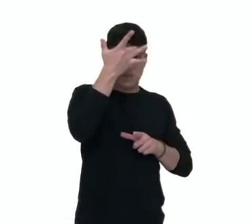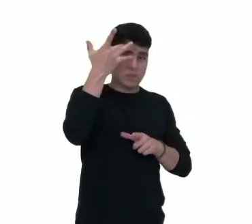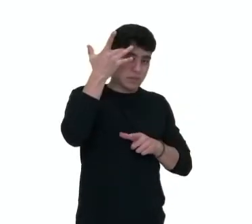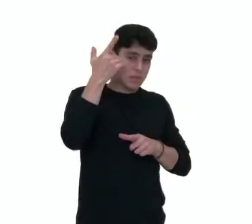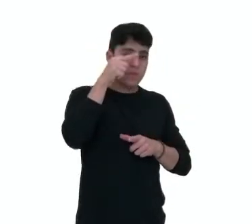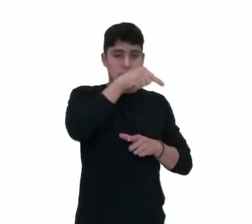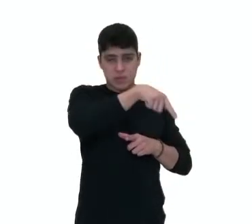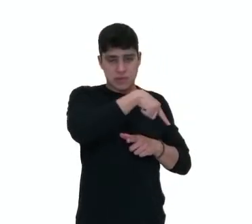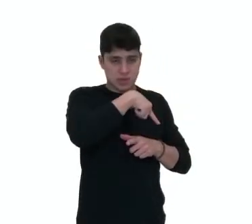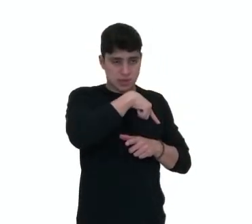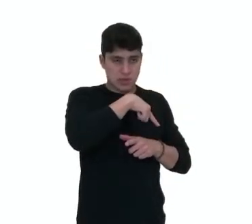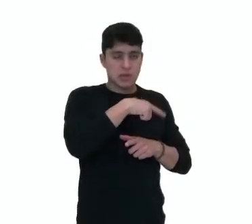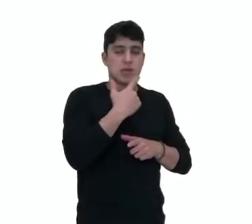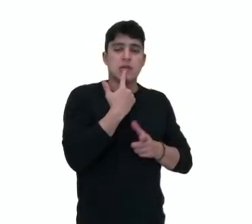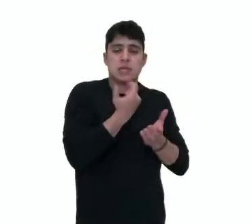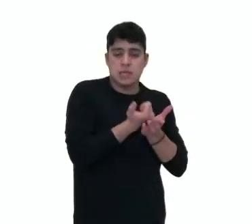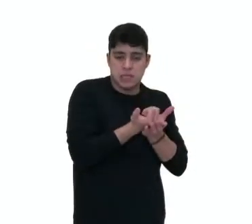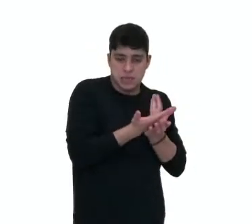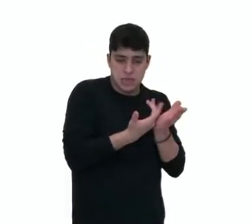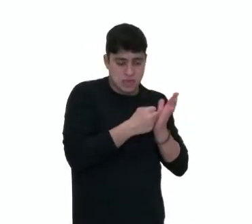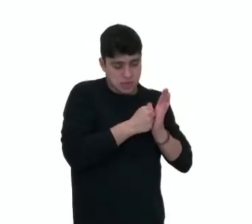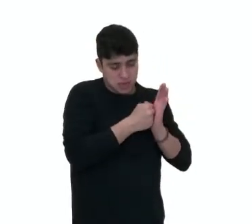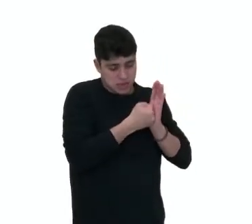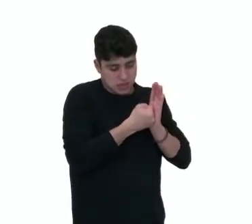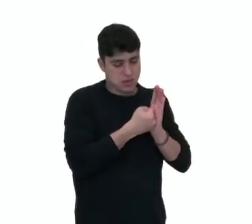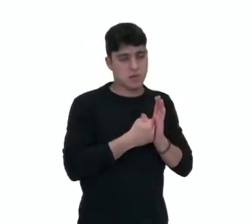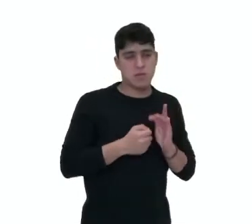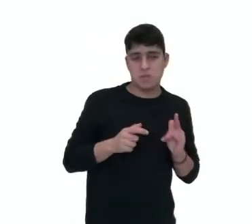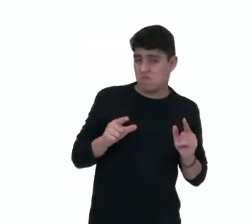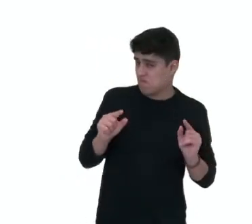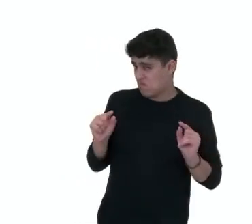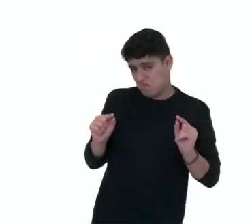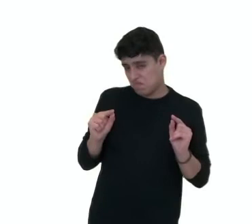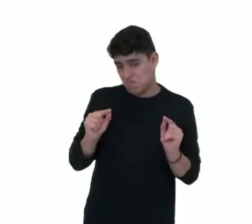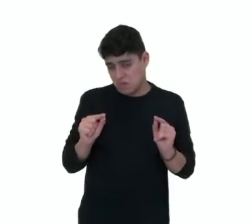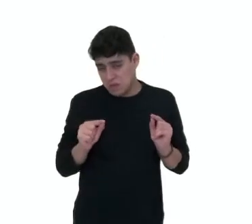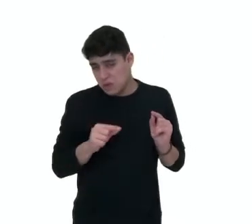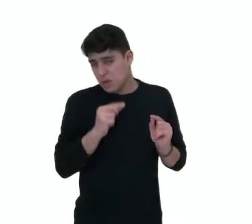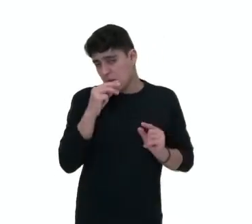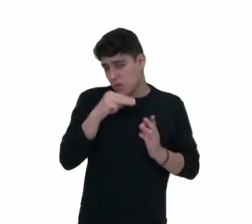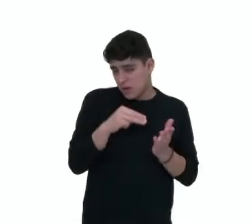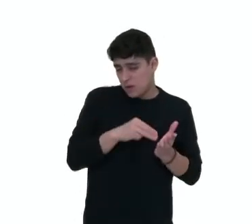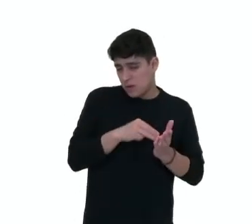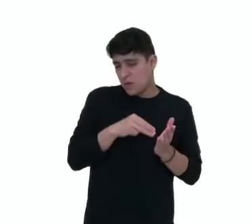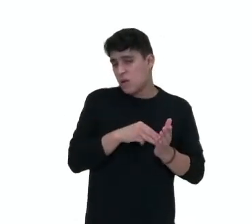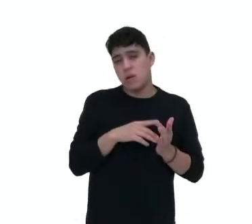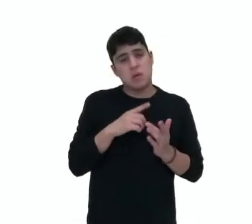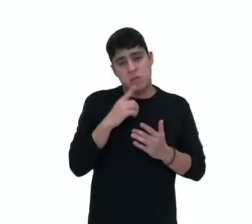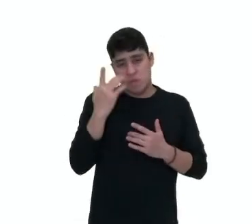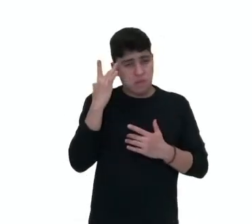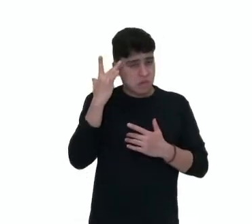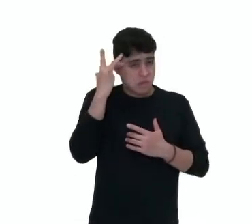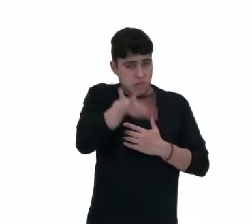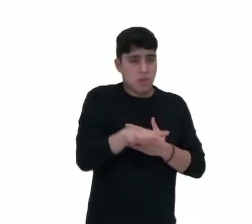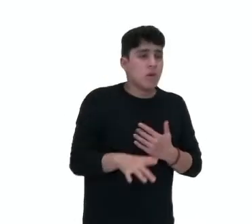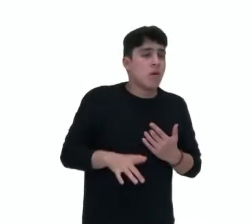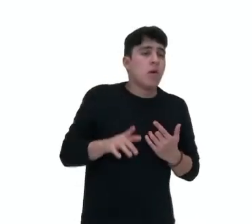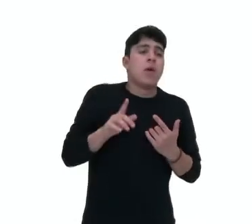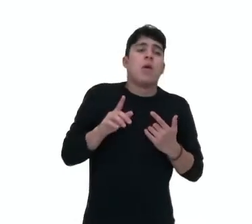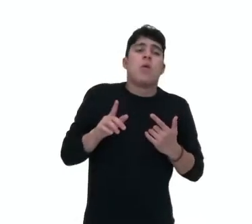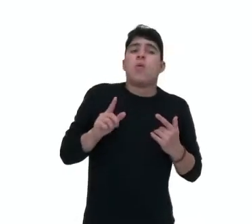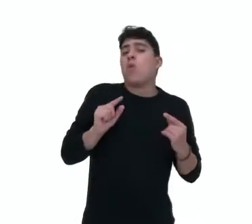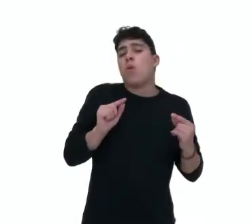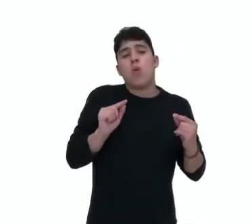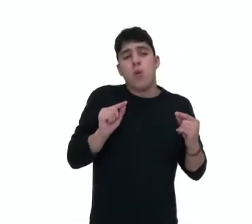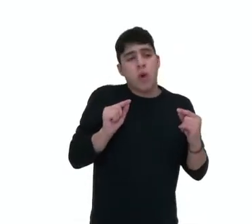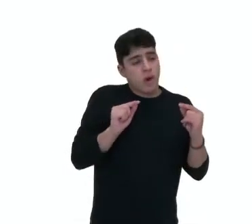vasos sanguíneos. E por alguma razão nós tivemos um bloqueio, um trombo, e o caminho